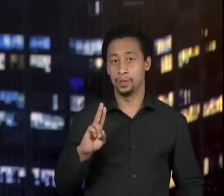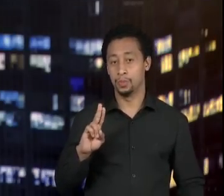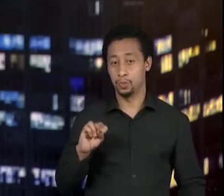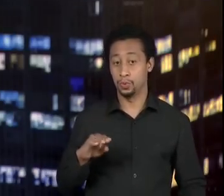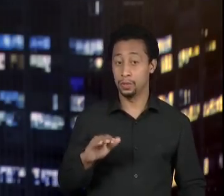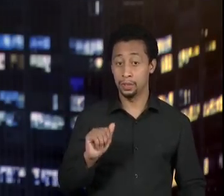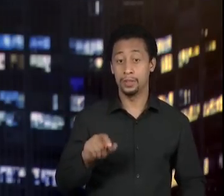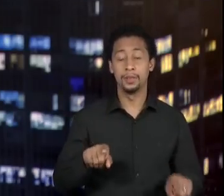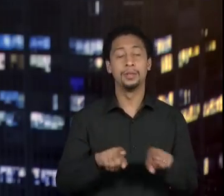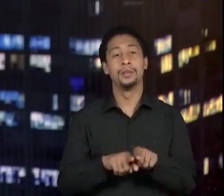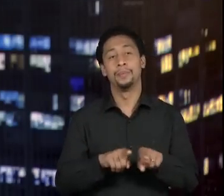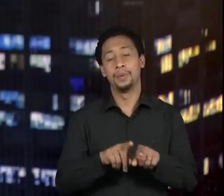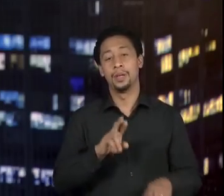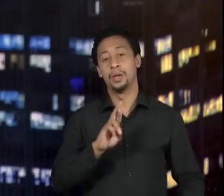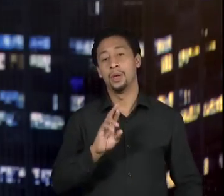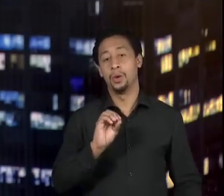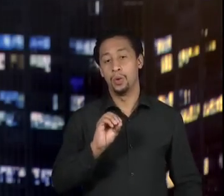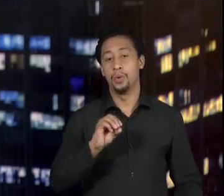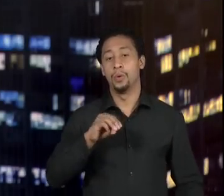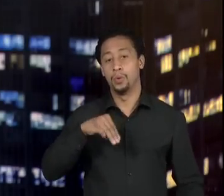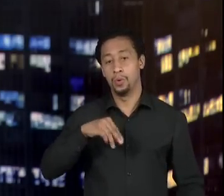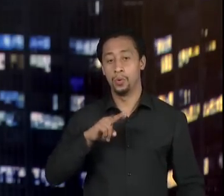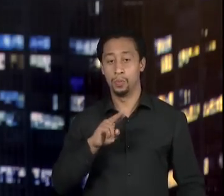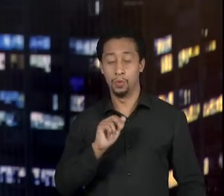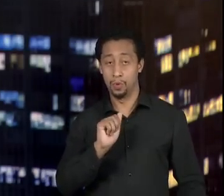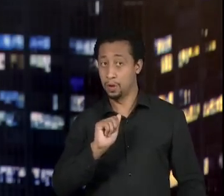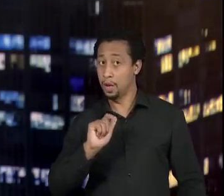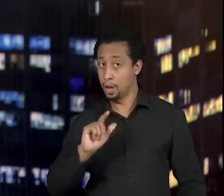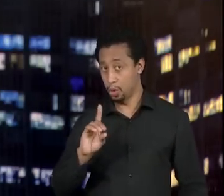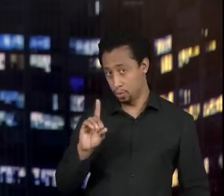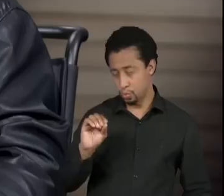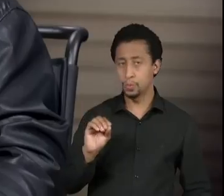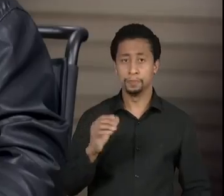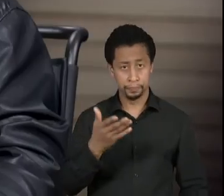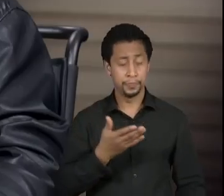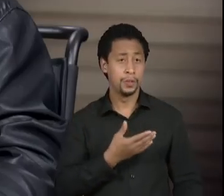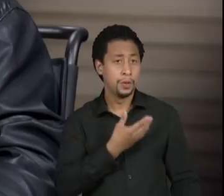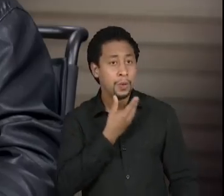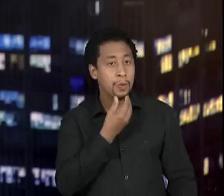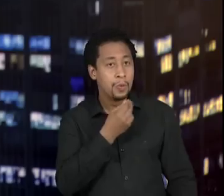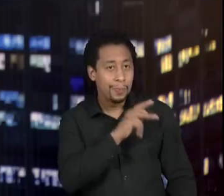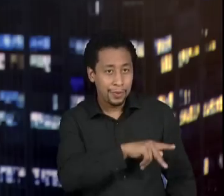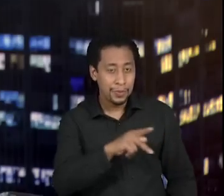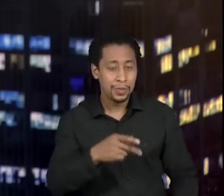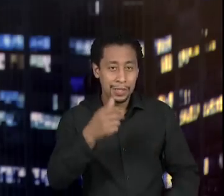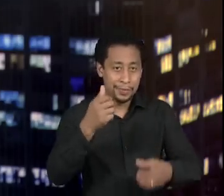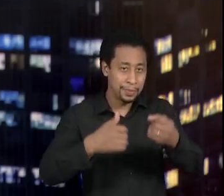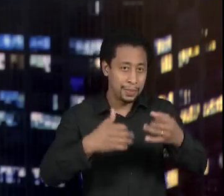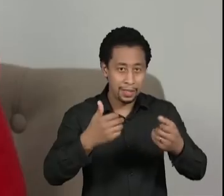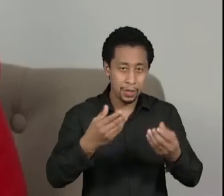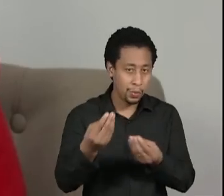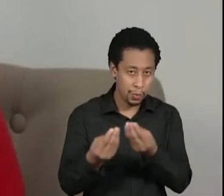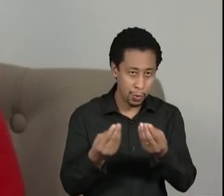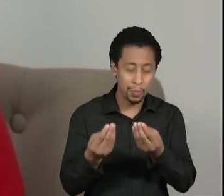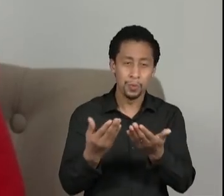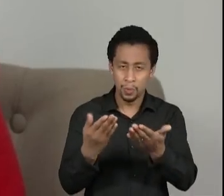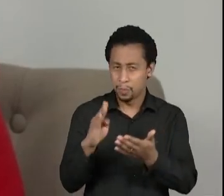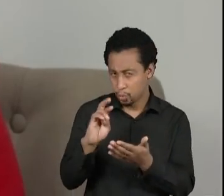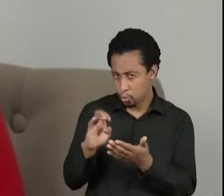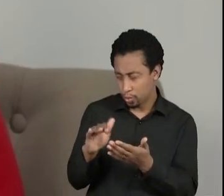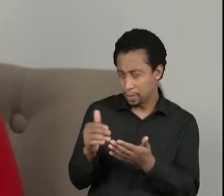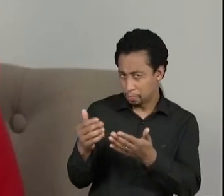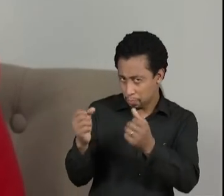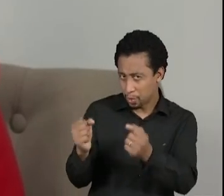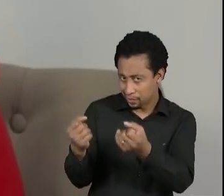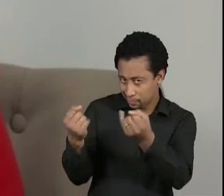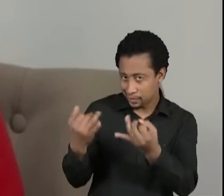professor chamou a atenção que o acesso à escola é um direito da criança que deve ser respeitado. Quero te ouvir sobre isso, Bruna. O artigo 26